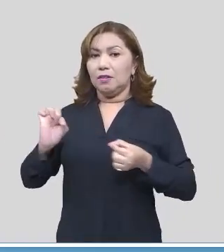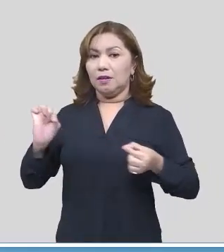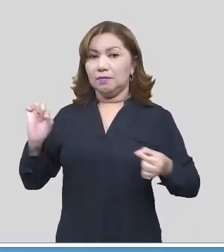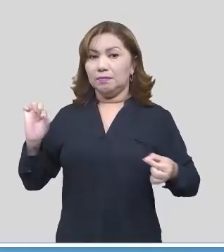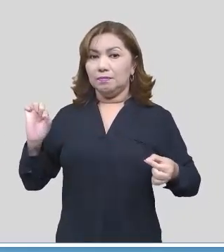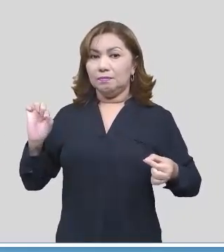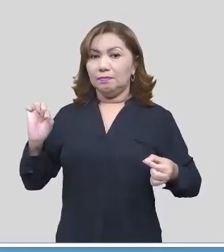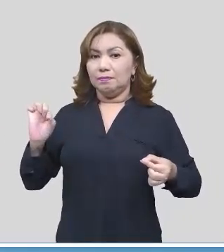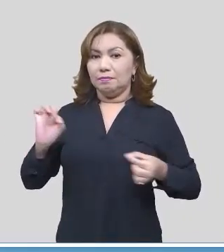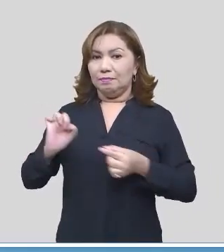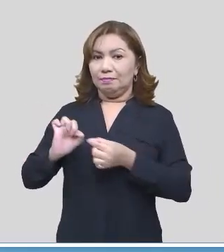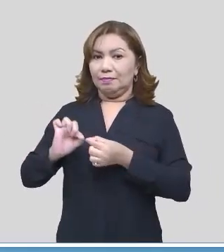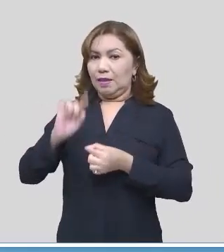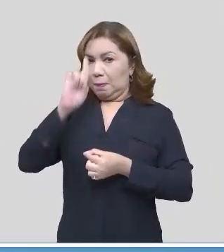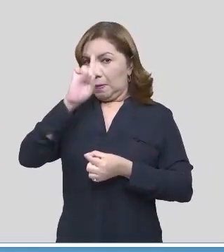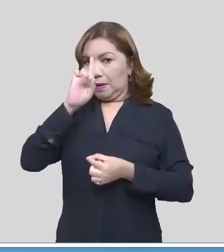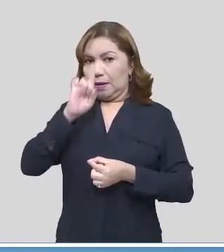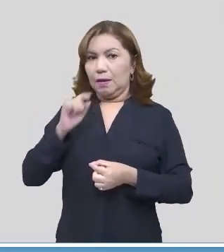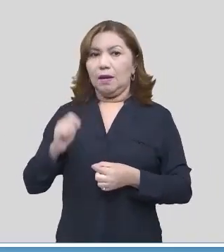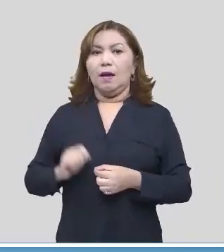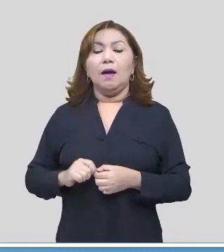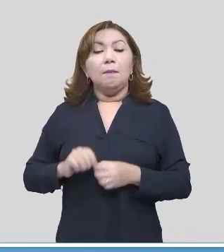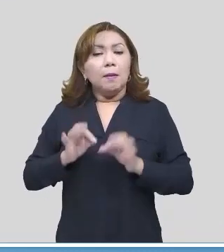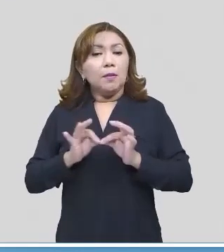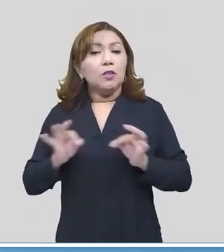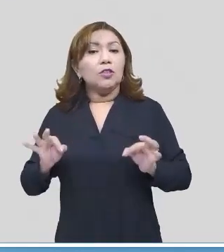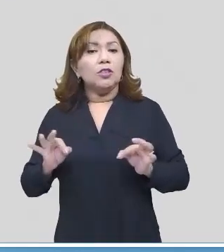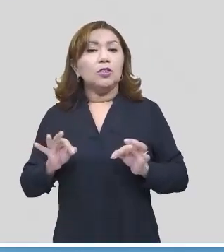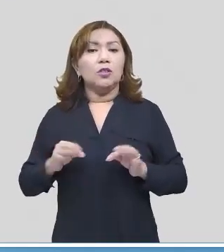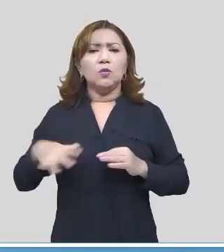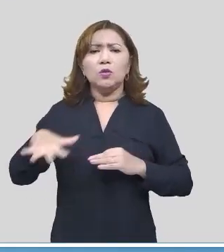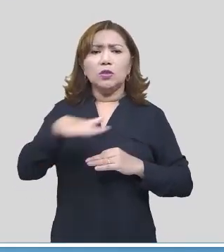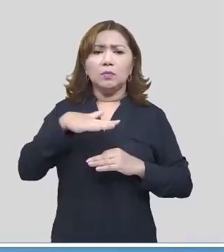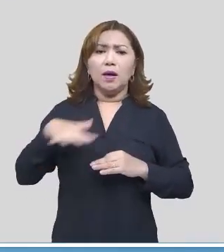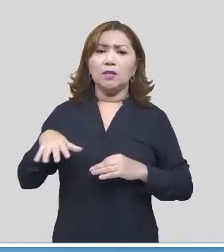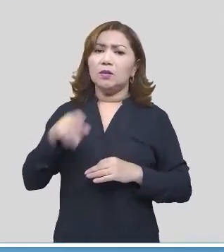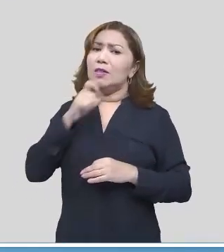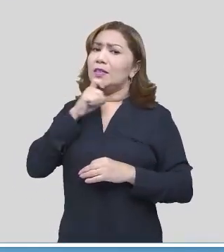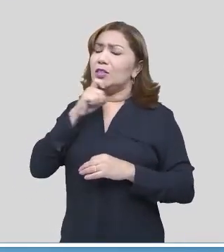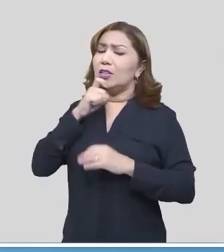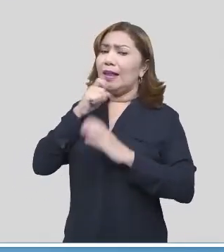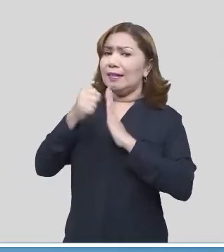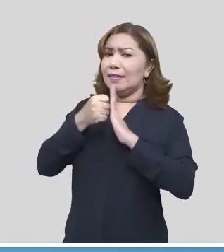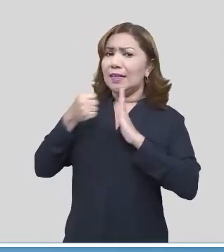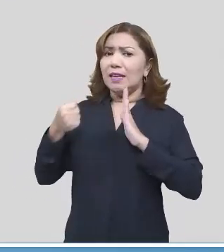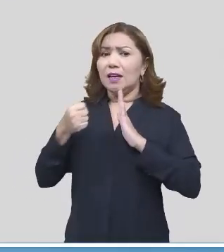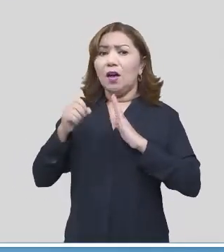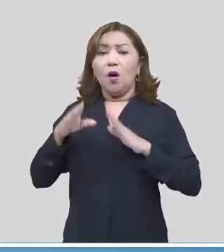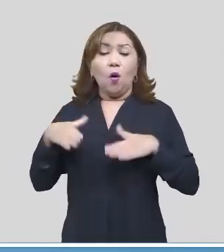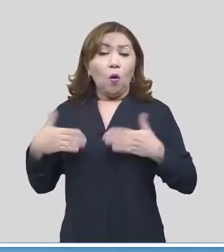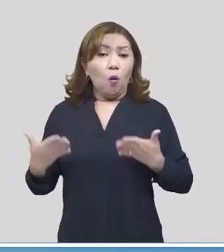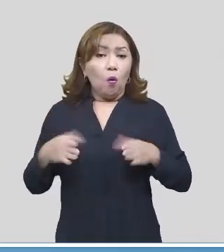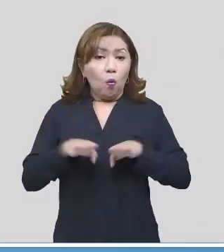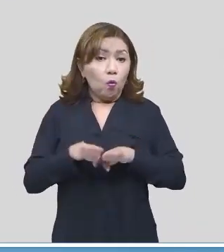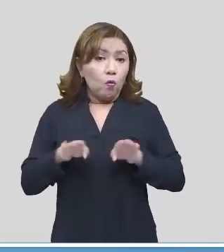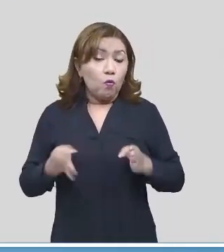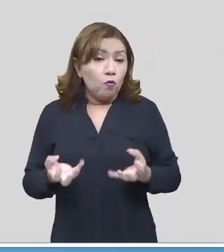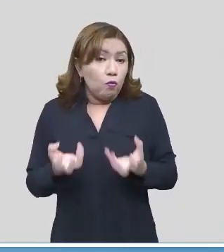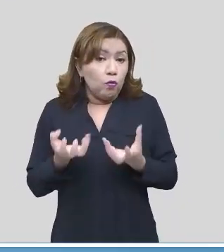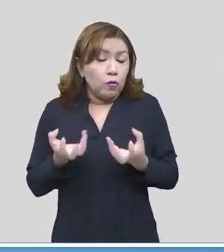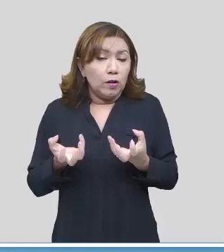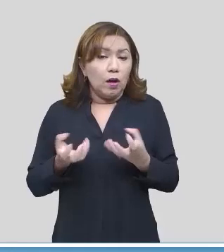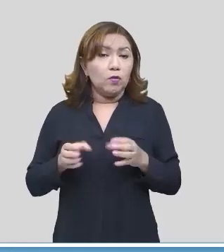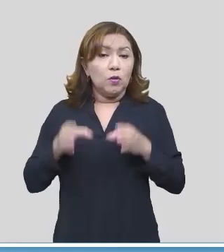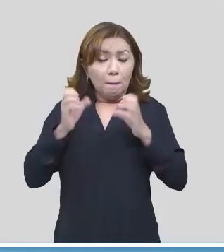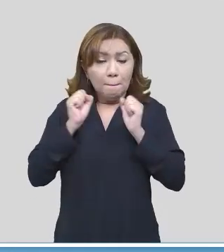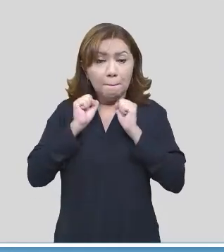Para medir os espaços, verificar se é possível aquela geladeira ou fogão cabe naquele espaço da